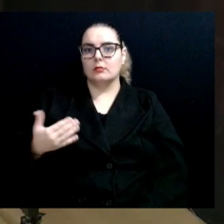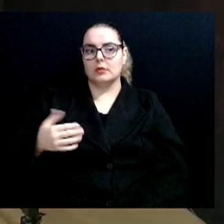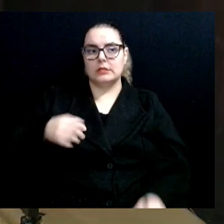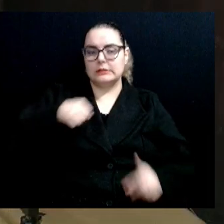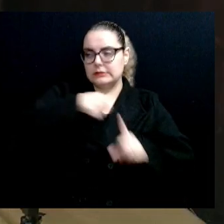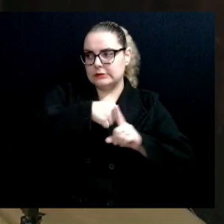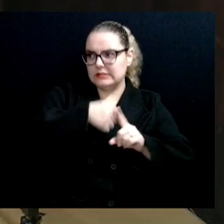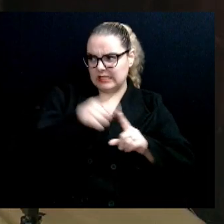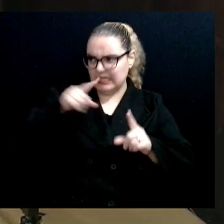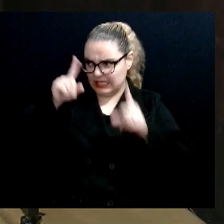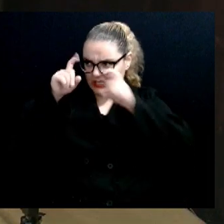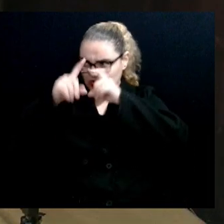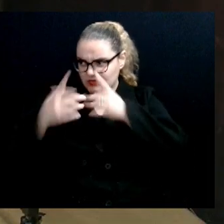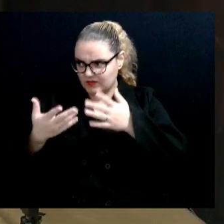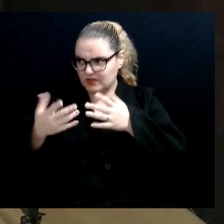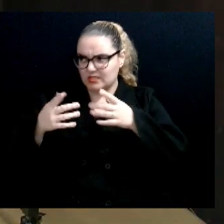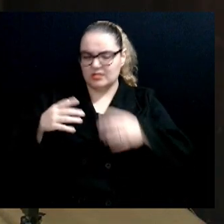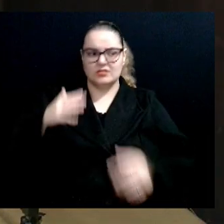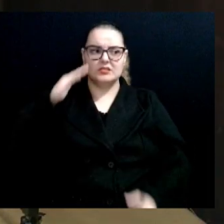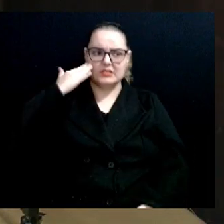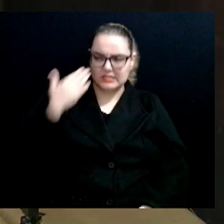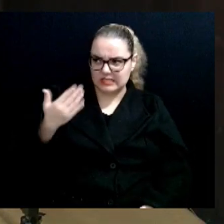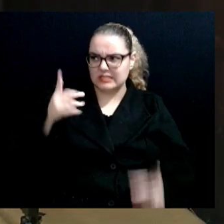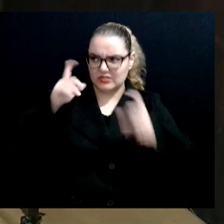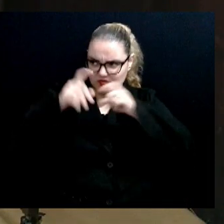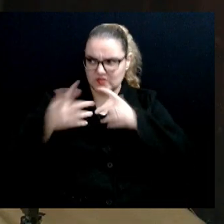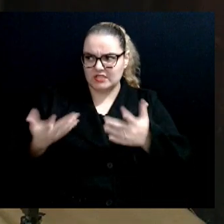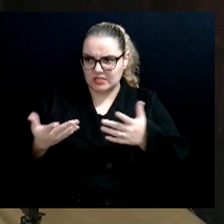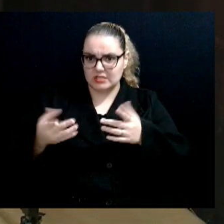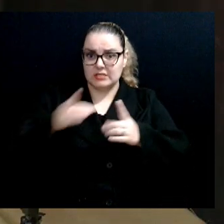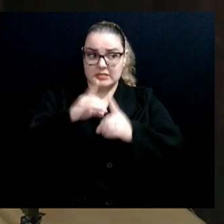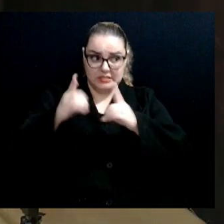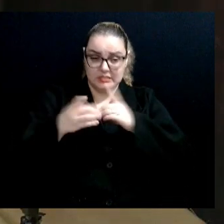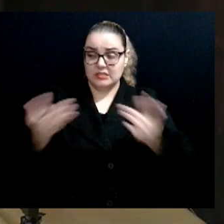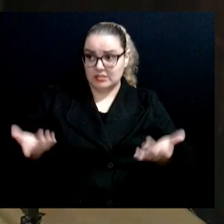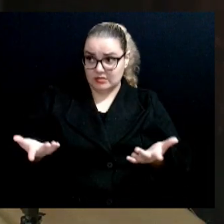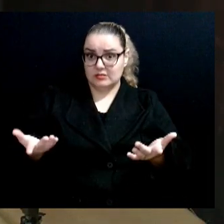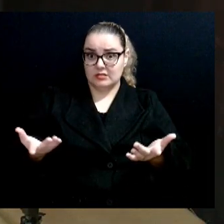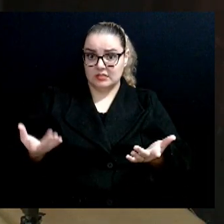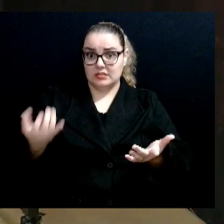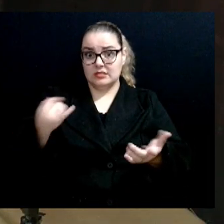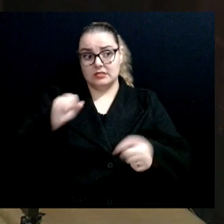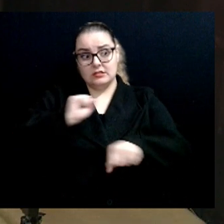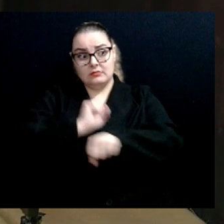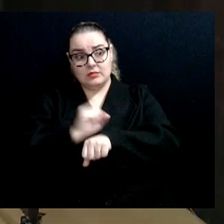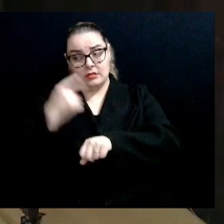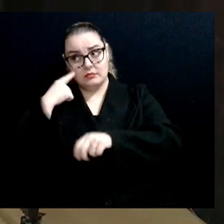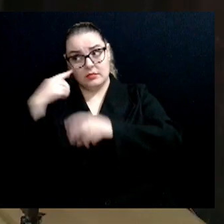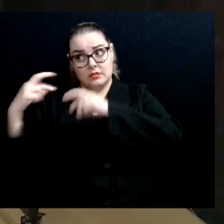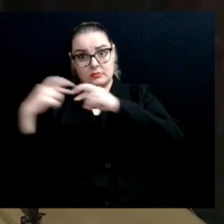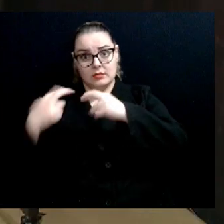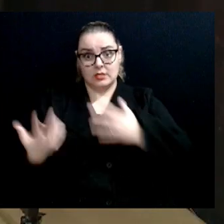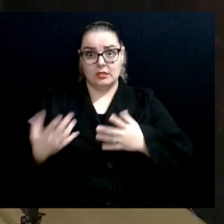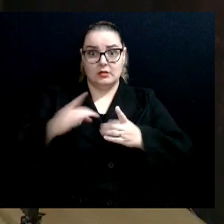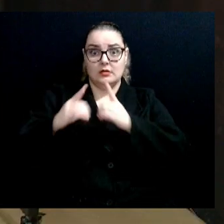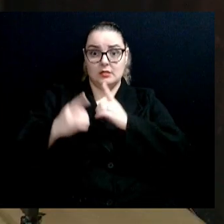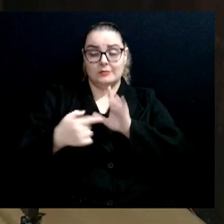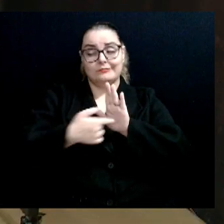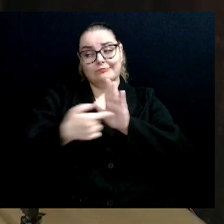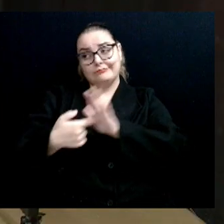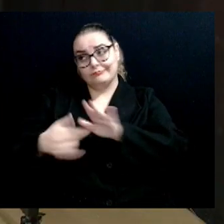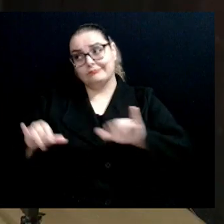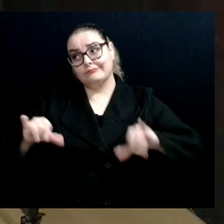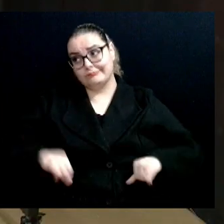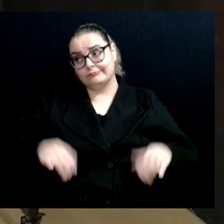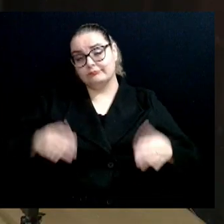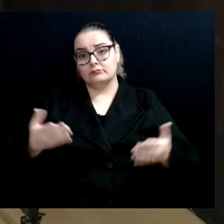complexo, difícil de entender essa dinâmica, e se a gente para analisar, uma dinâmica que revela muito sofrimento. Com